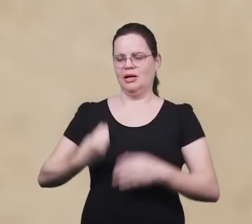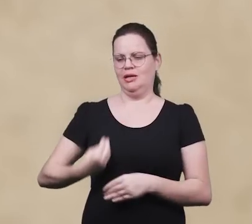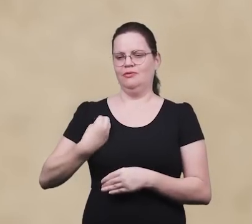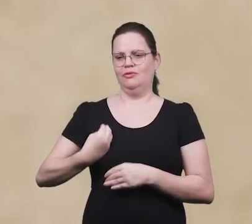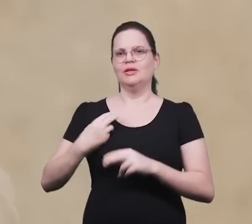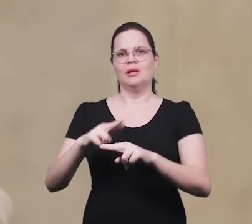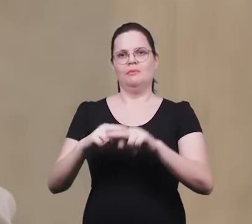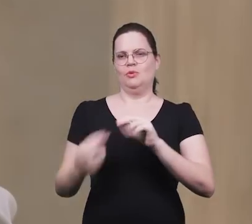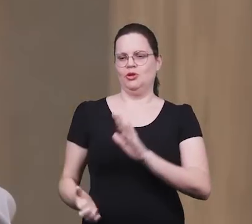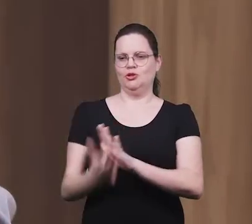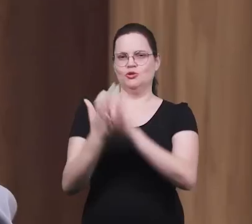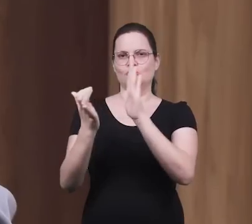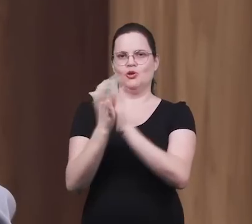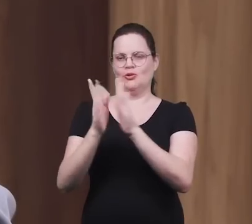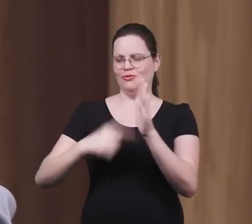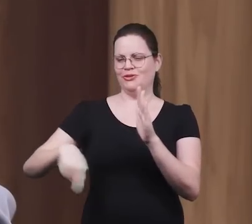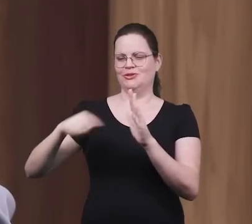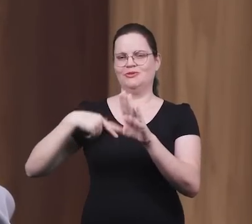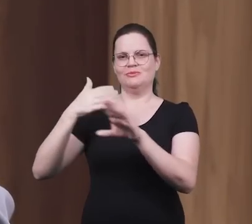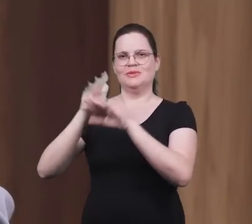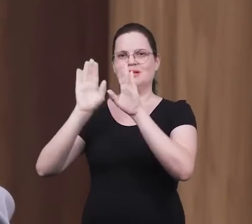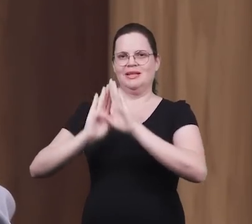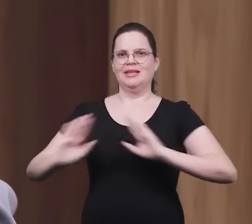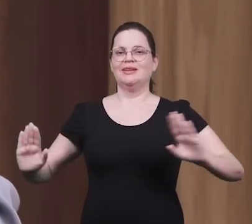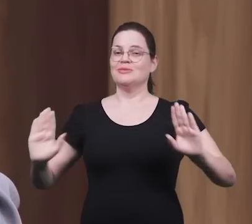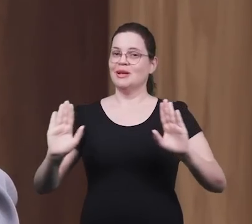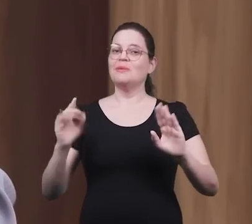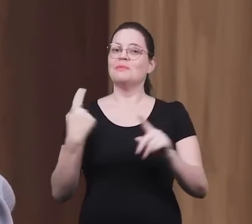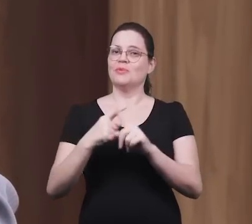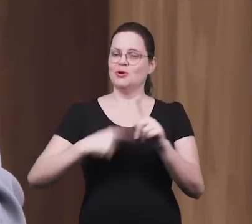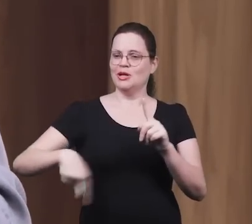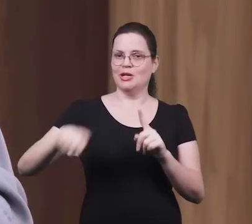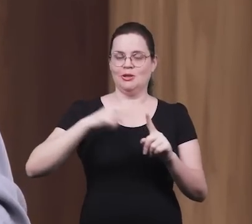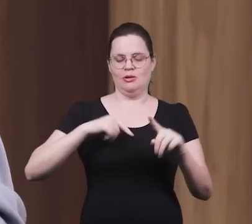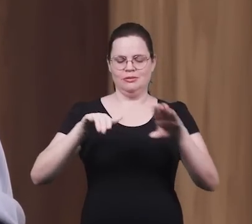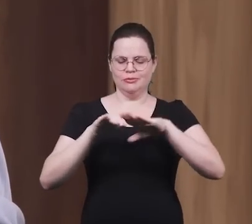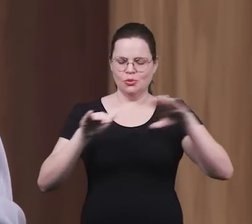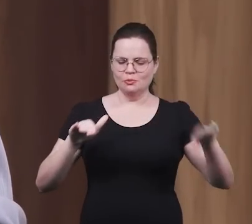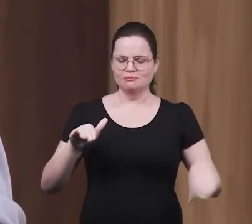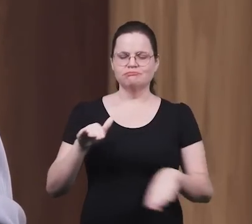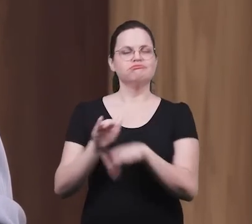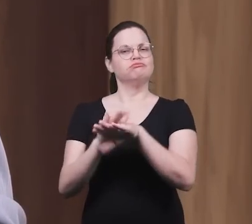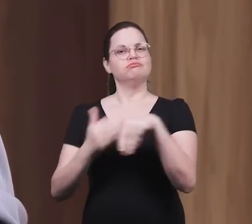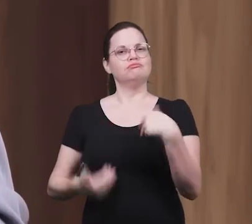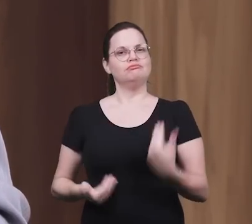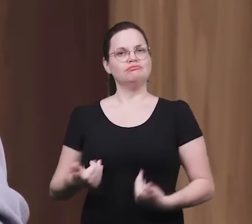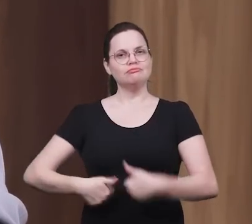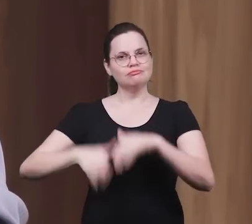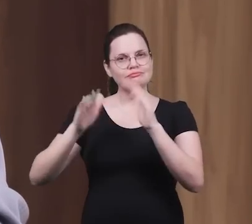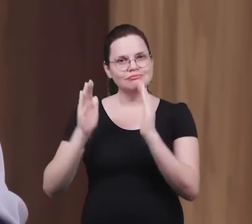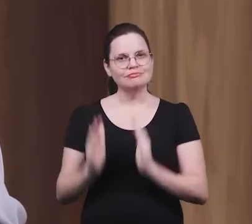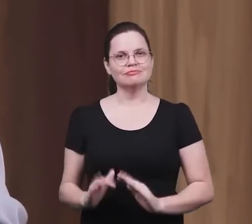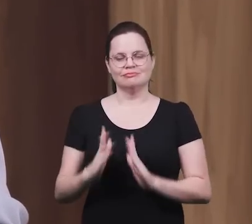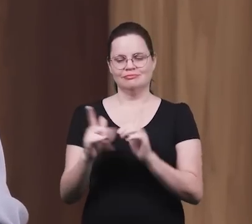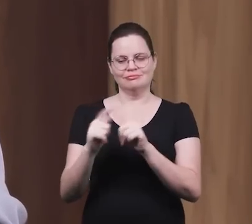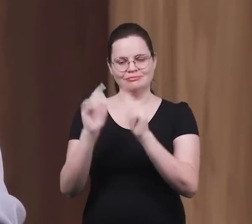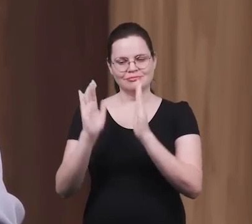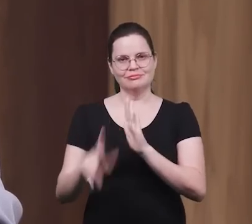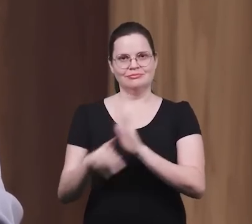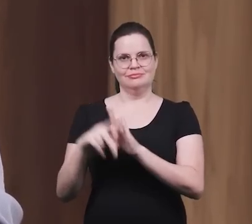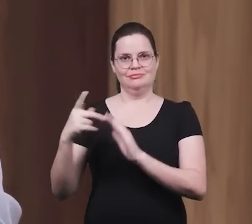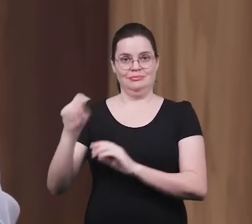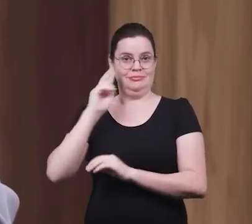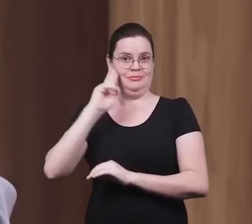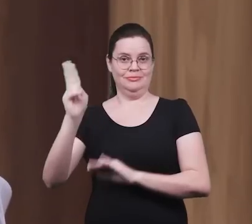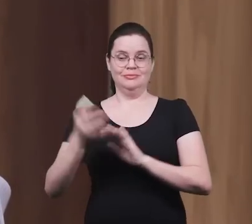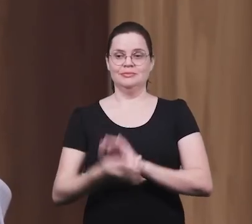isso, louvando a Deus, entraremos na eternidade por sermos, na humildade, servos fiéis e igreja